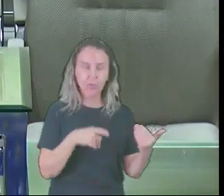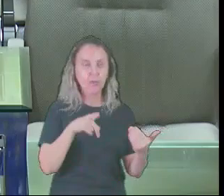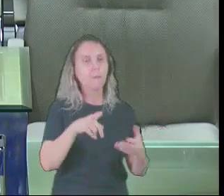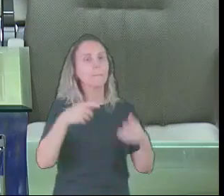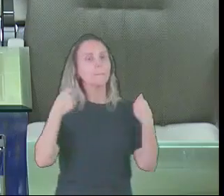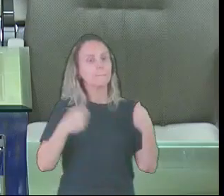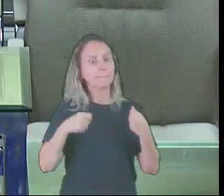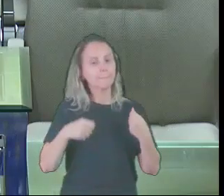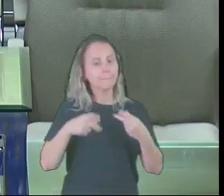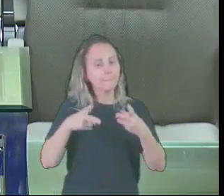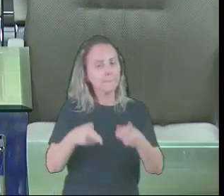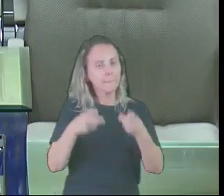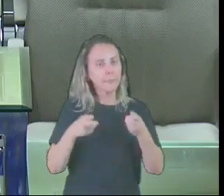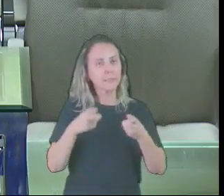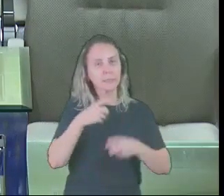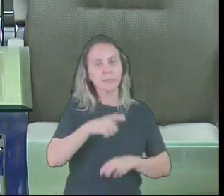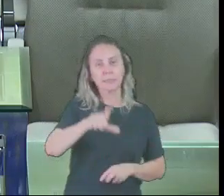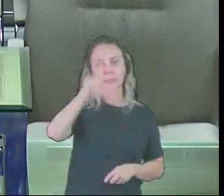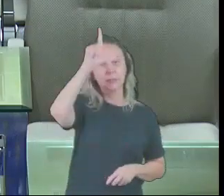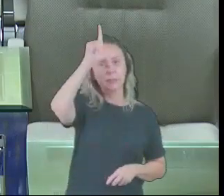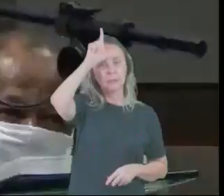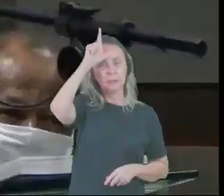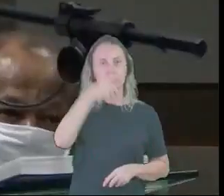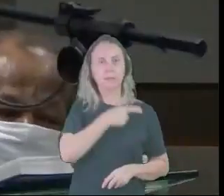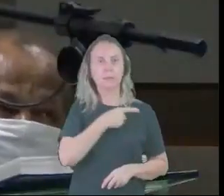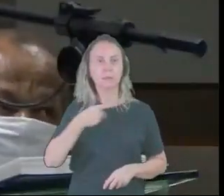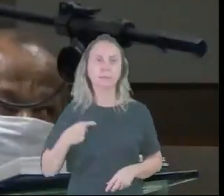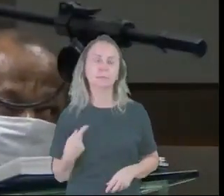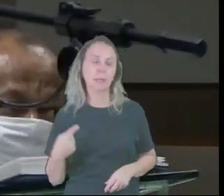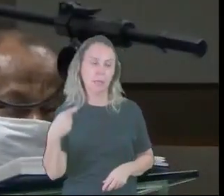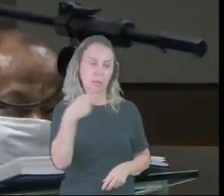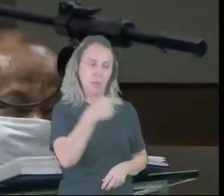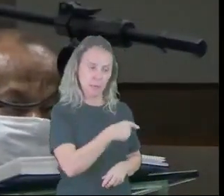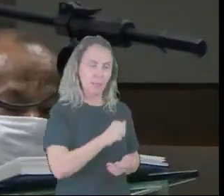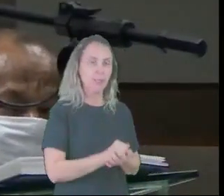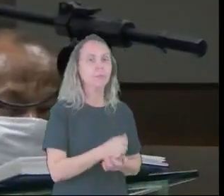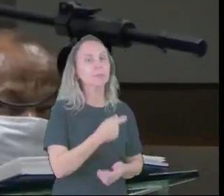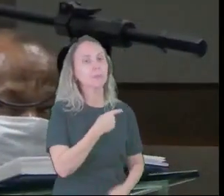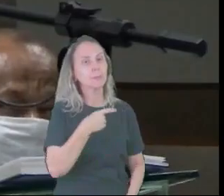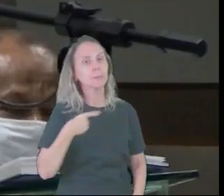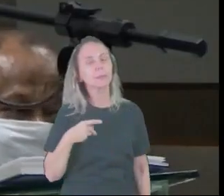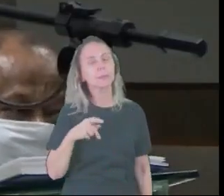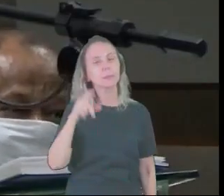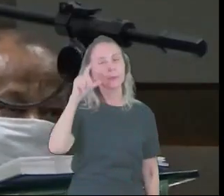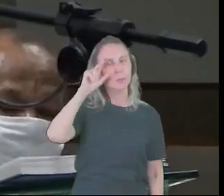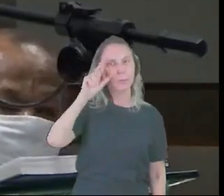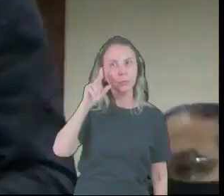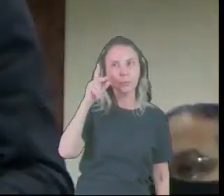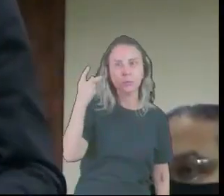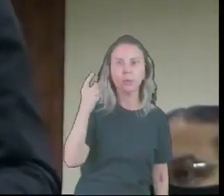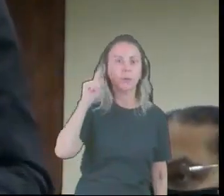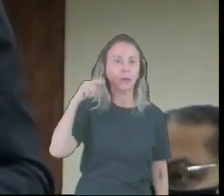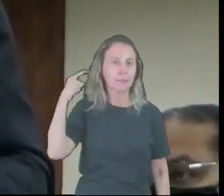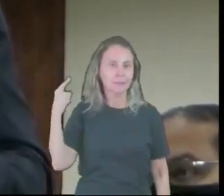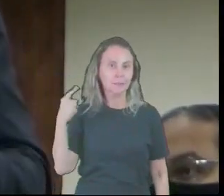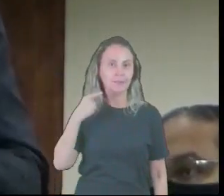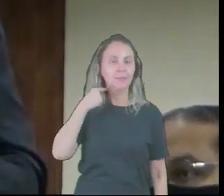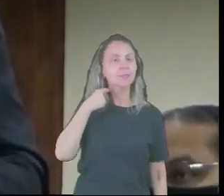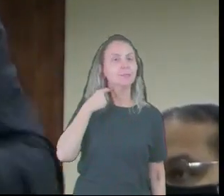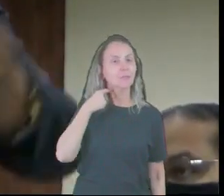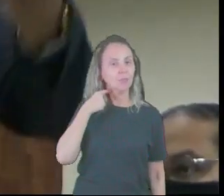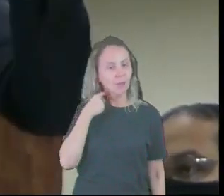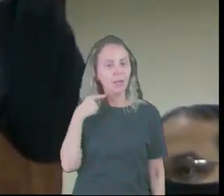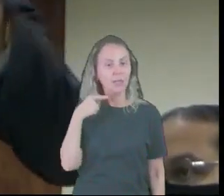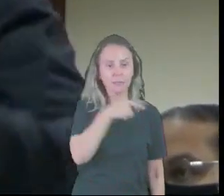glorificado seja o nome do senhor aqui está o pastor Amém garras do que advogado que a professor universitário mas quando marca